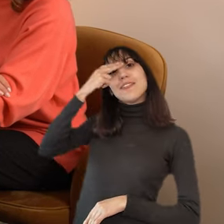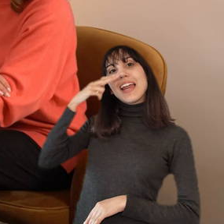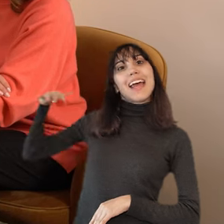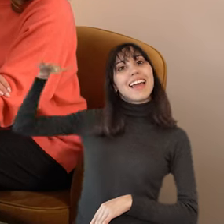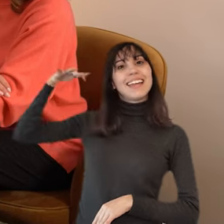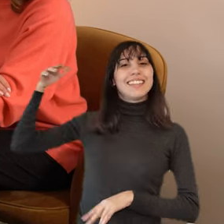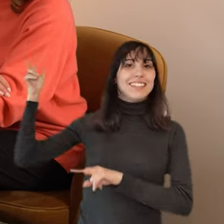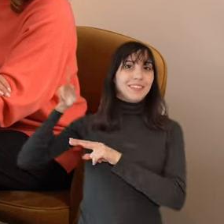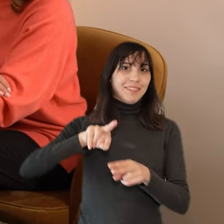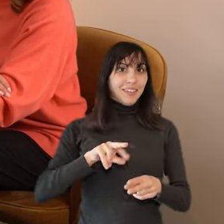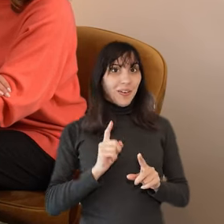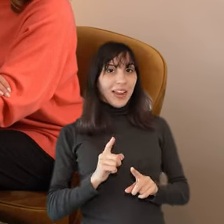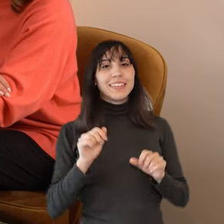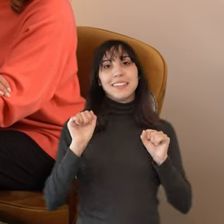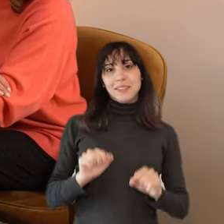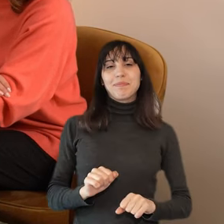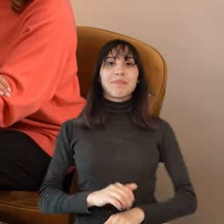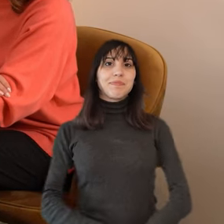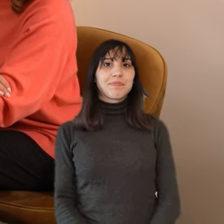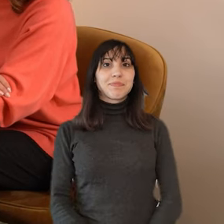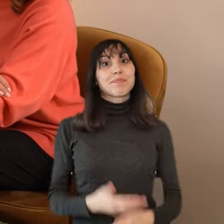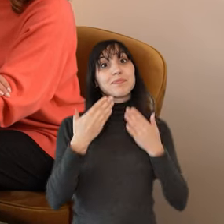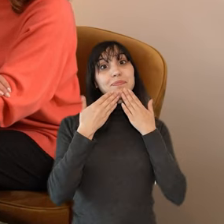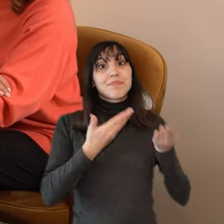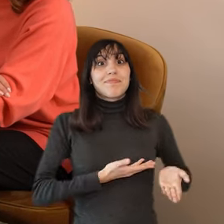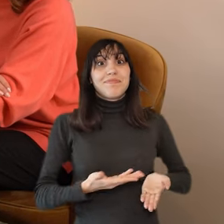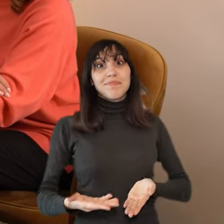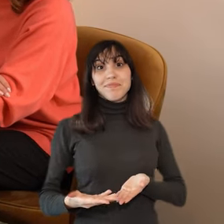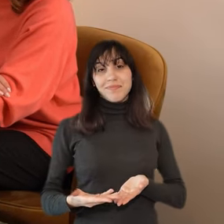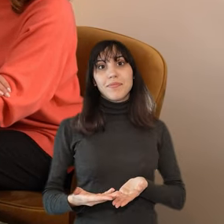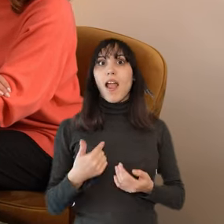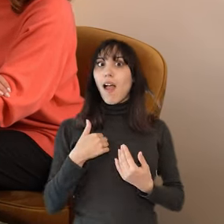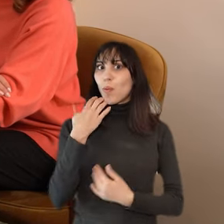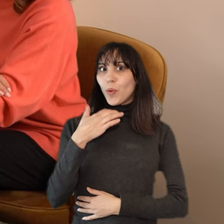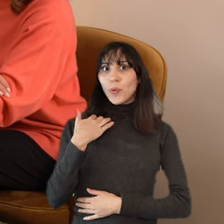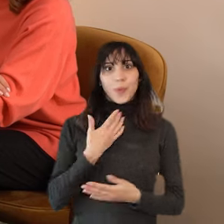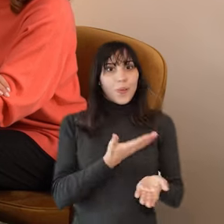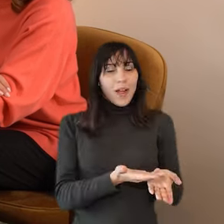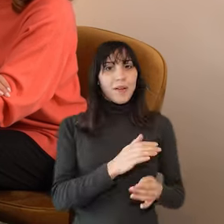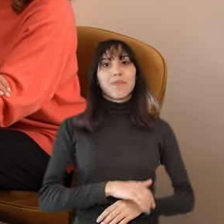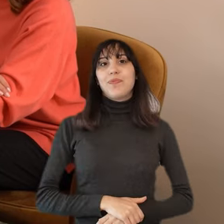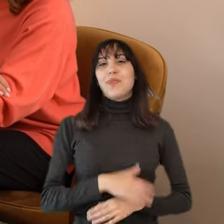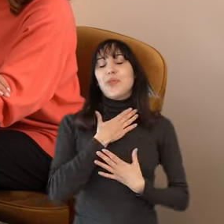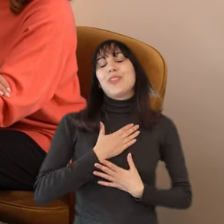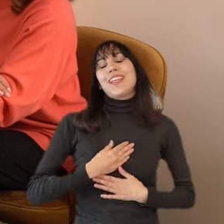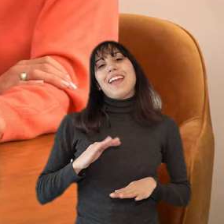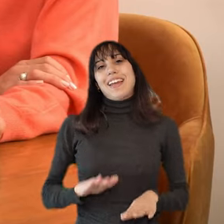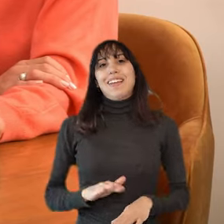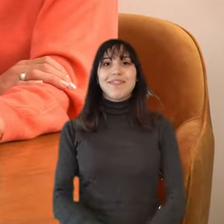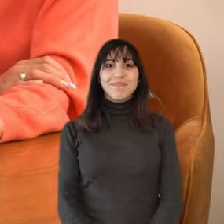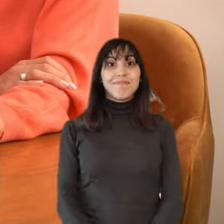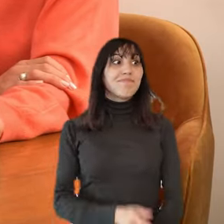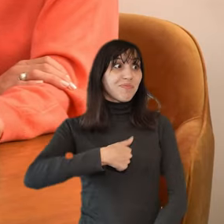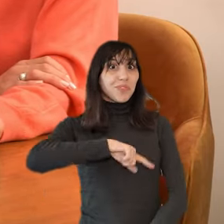Guimarães não é é muito obrigada pelo convite mais uma vez é um prazer Estou a gostar muito de estar aqui